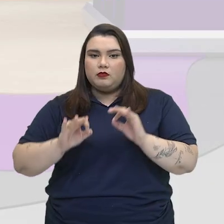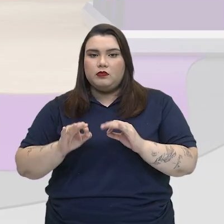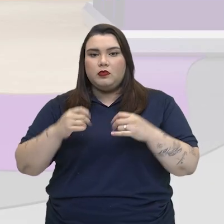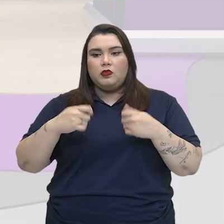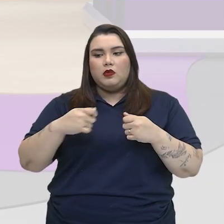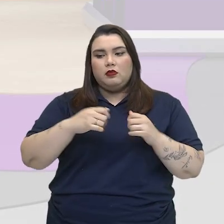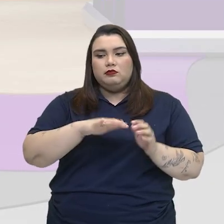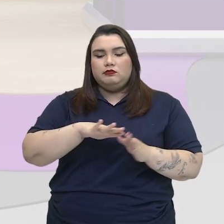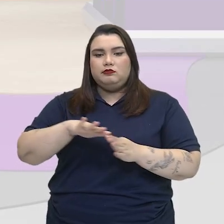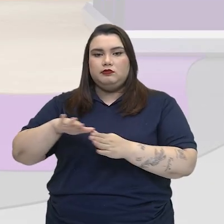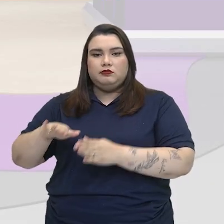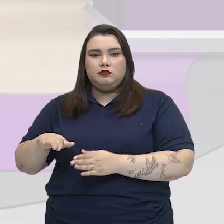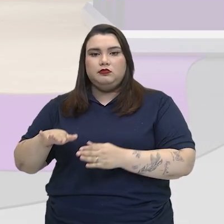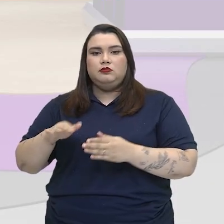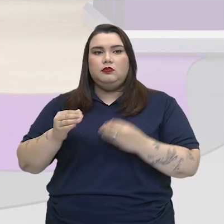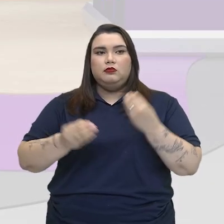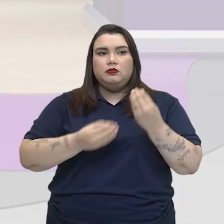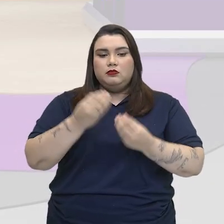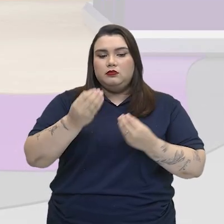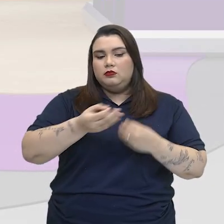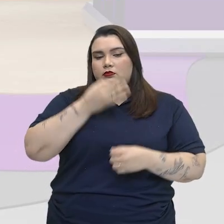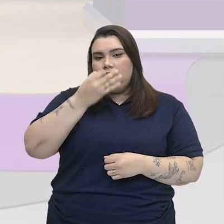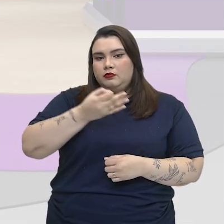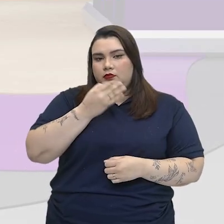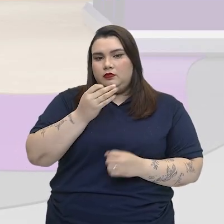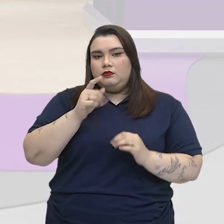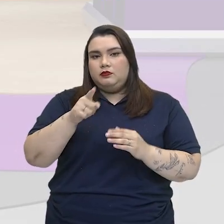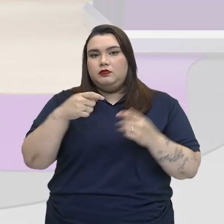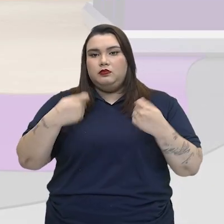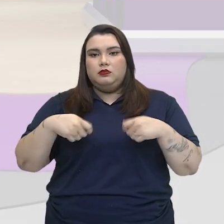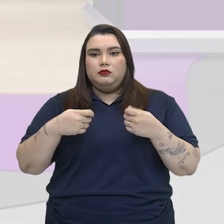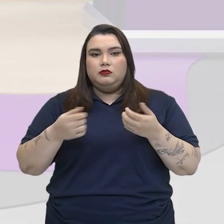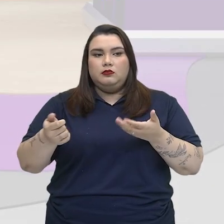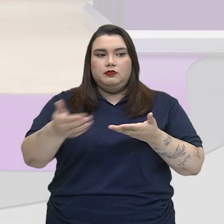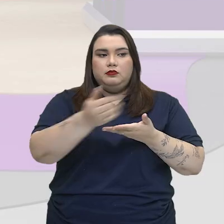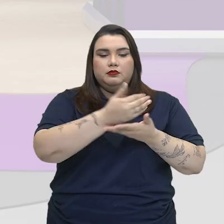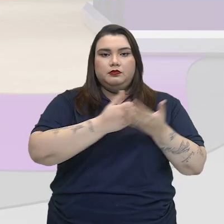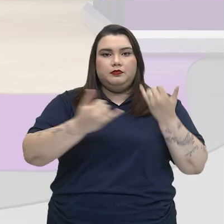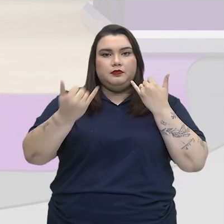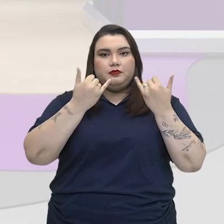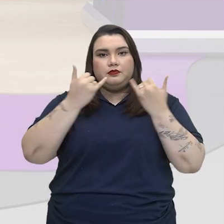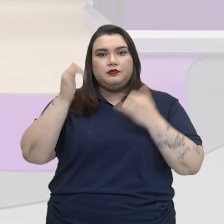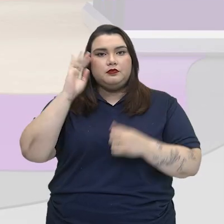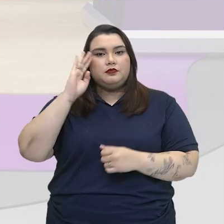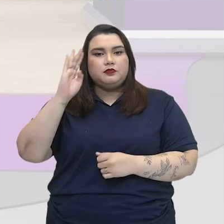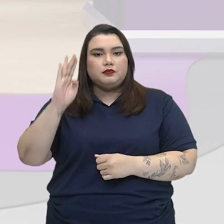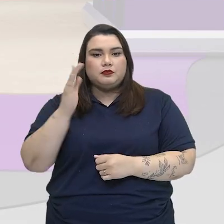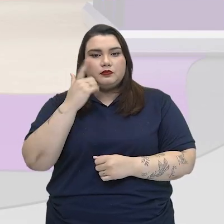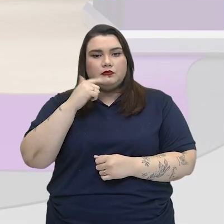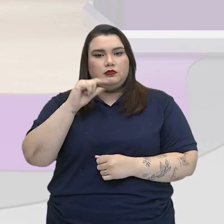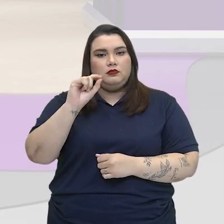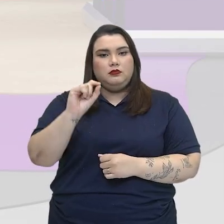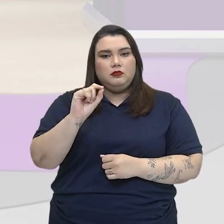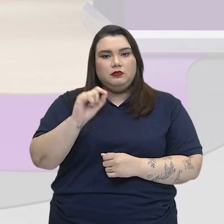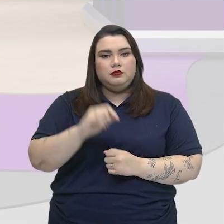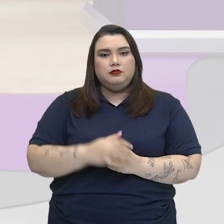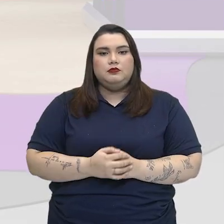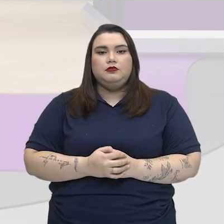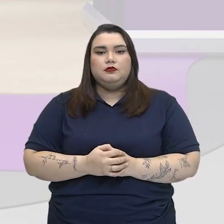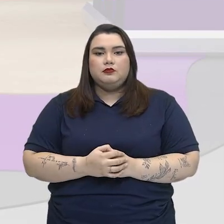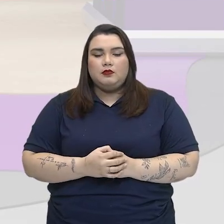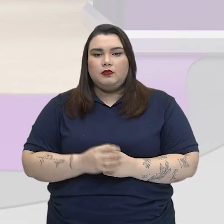deixar de lado as suas opiniões pessoais e colher as informações que vêm direto da fonte. Quem é a fonte, no